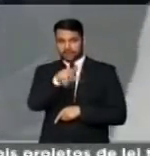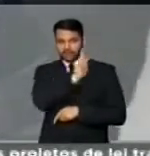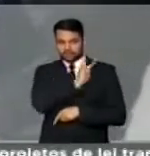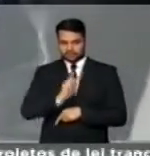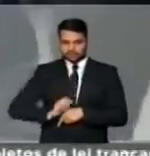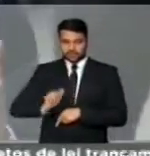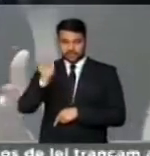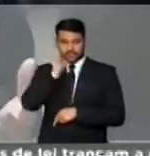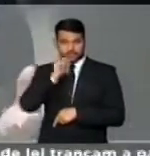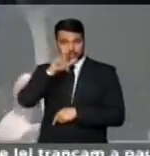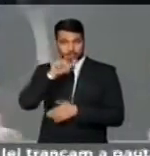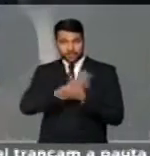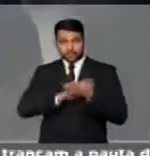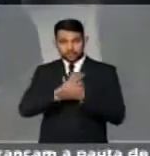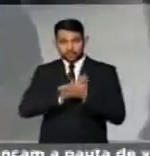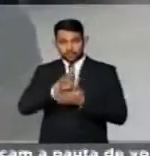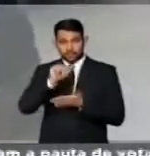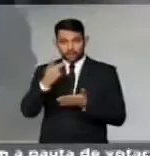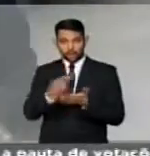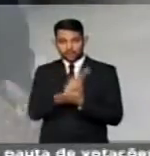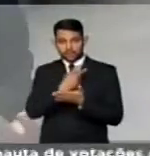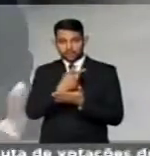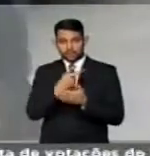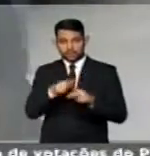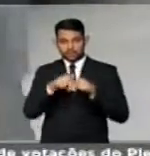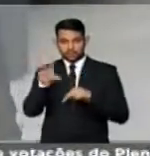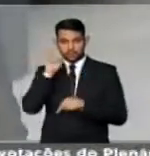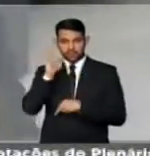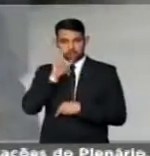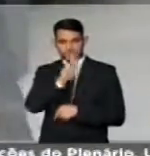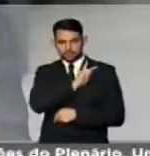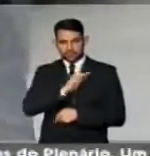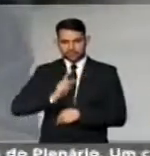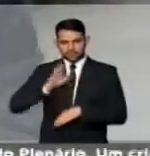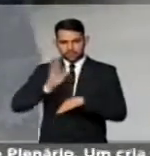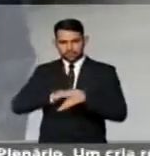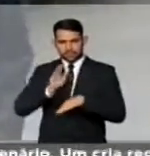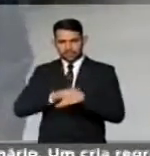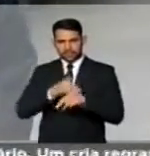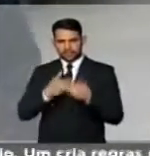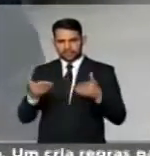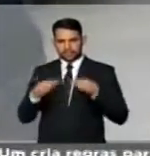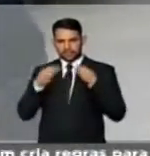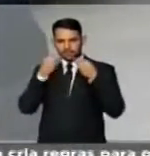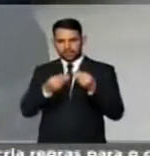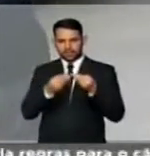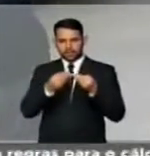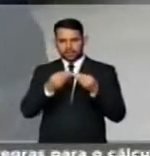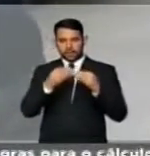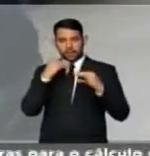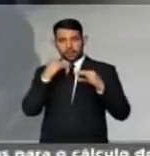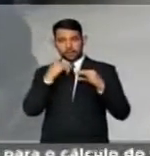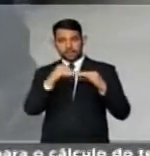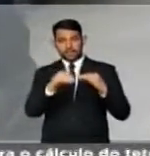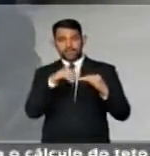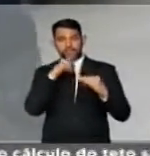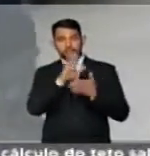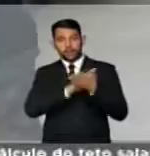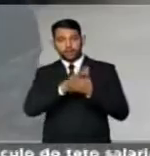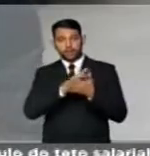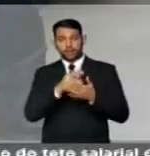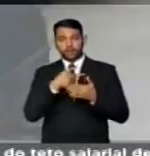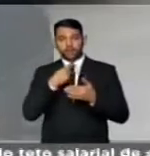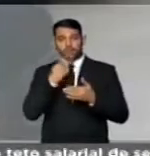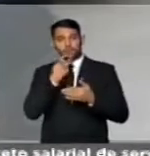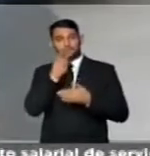presidenta, algo que nunca aconteceu na história da República, quando o presidente, por mais impopular que seja, vem entregar mensagem, nenhum deles é vaiado. Mas